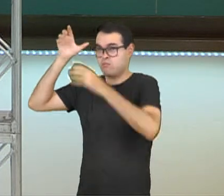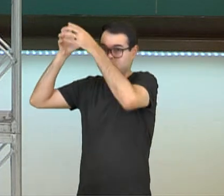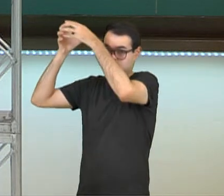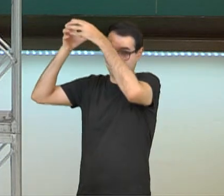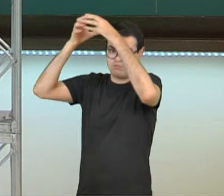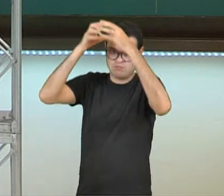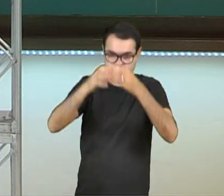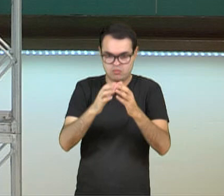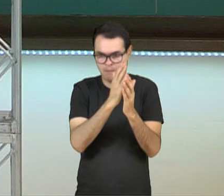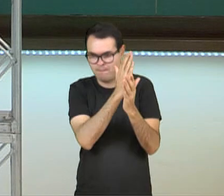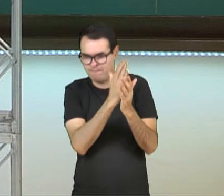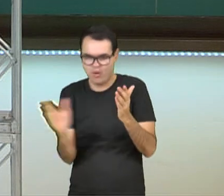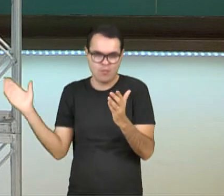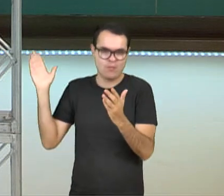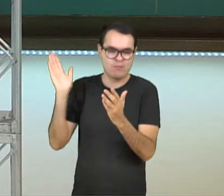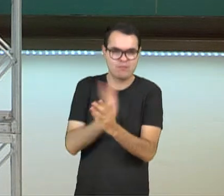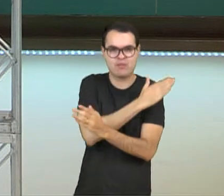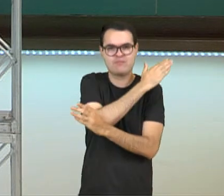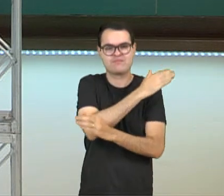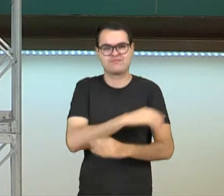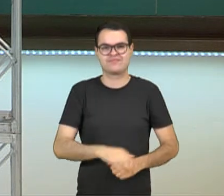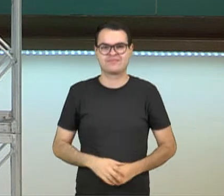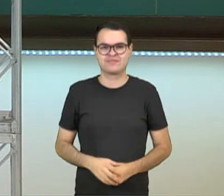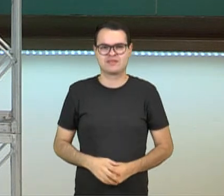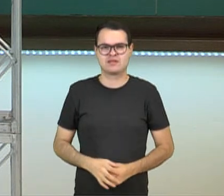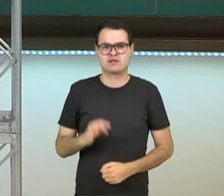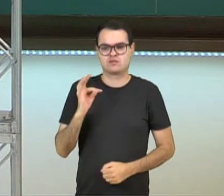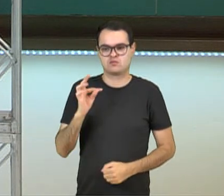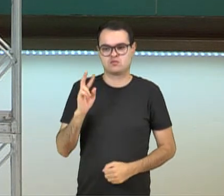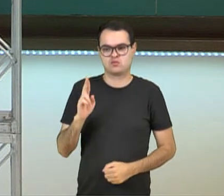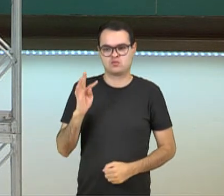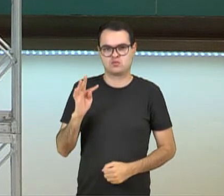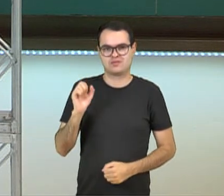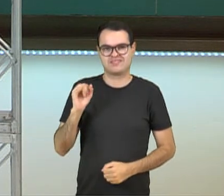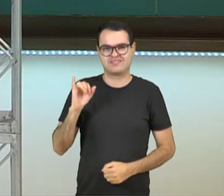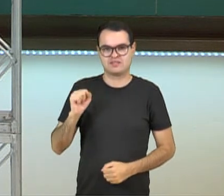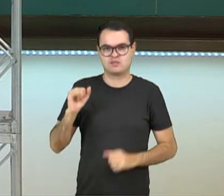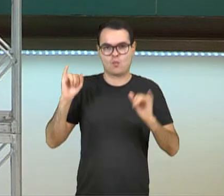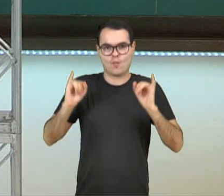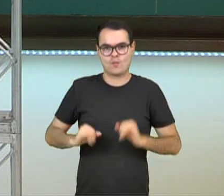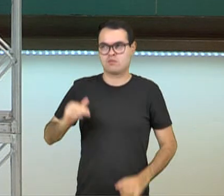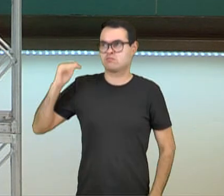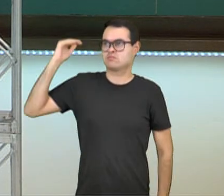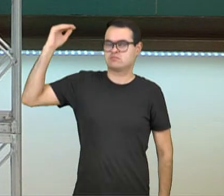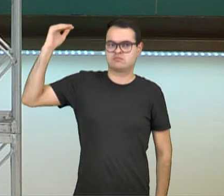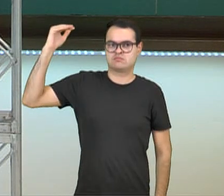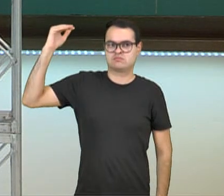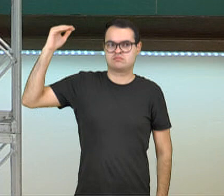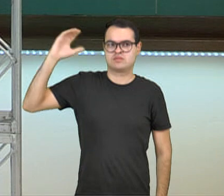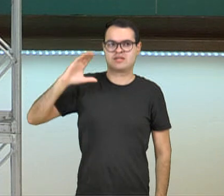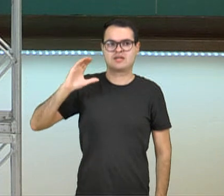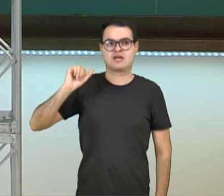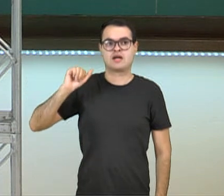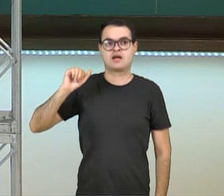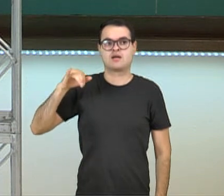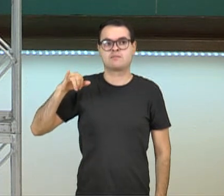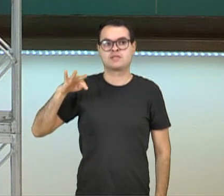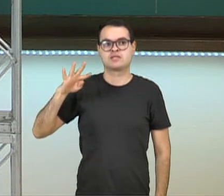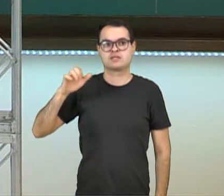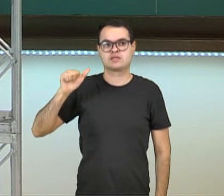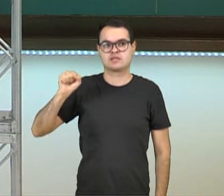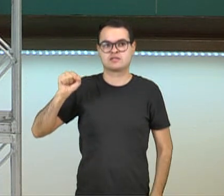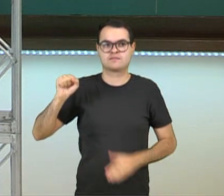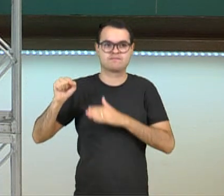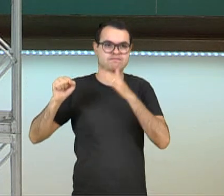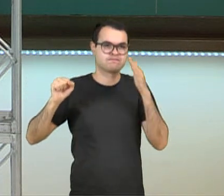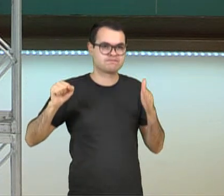aqui, eles colocaram os tutsis, que eram altos, magros, como camitas, um grupo, e